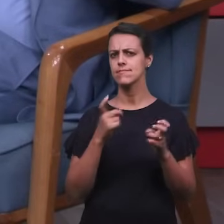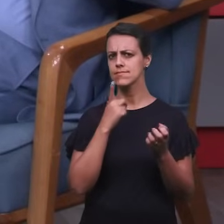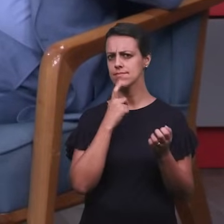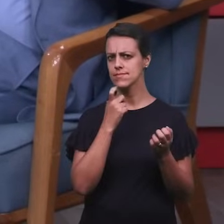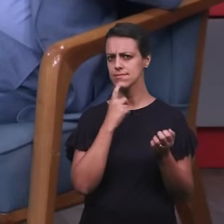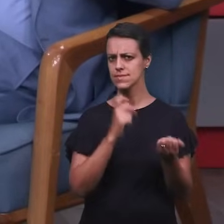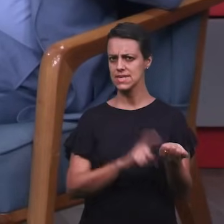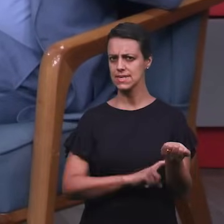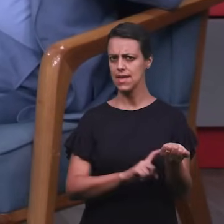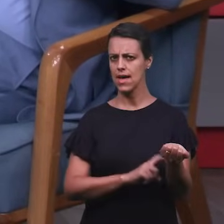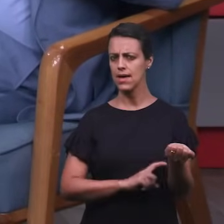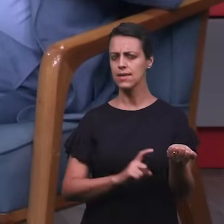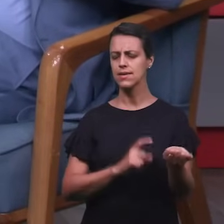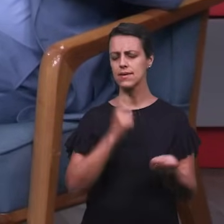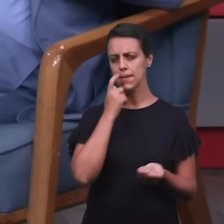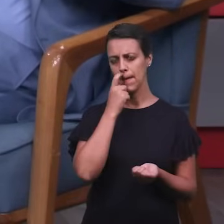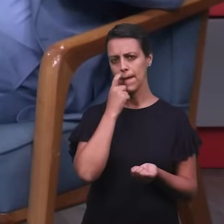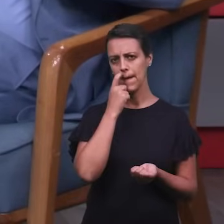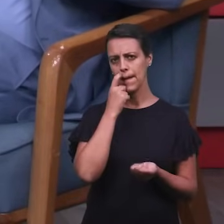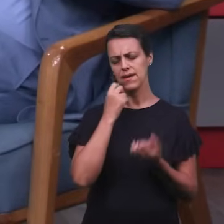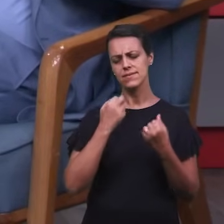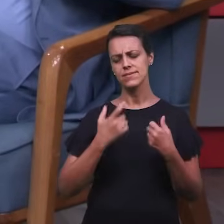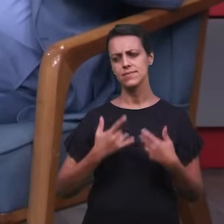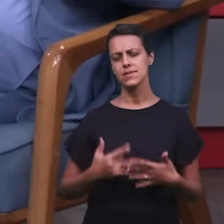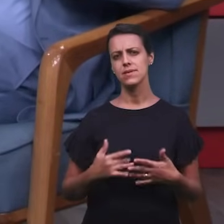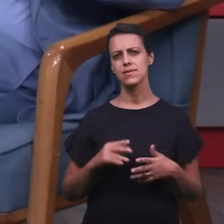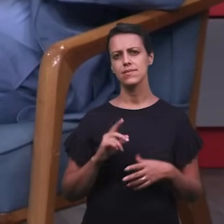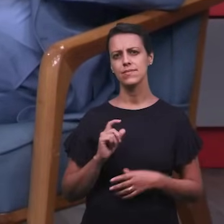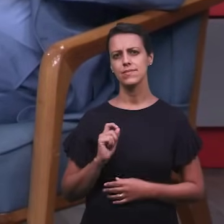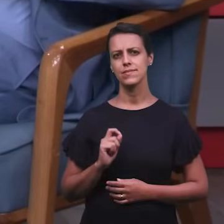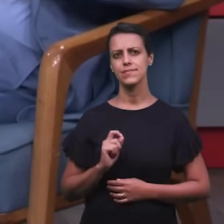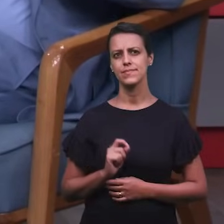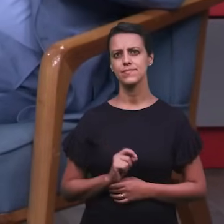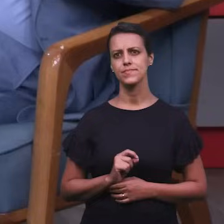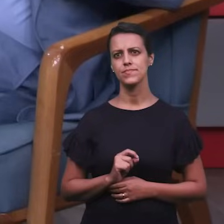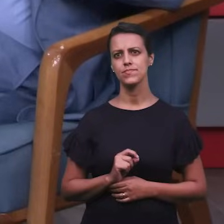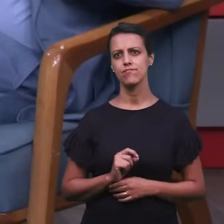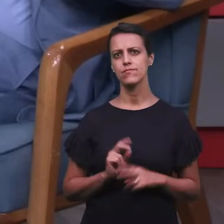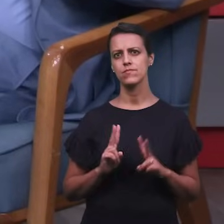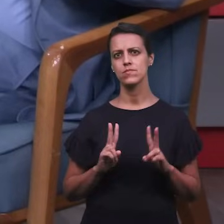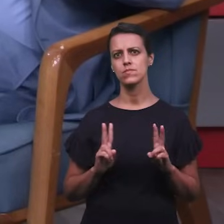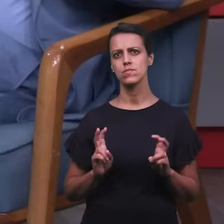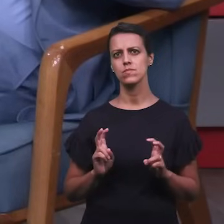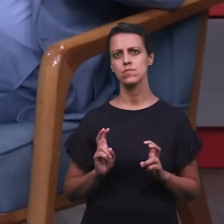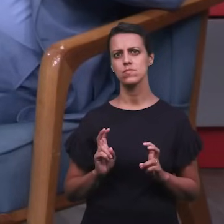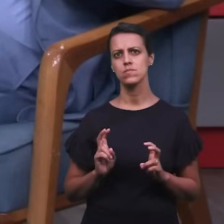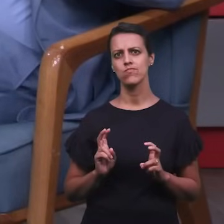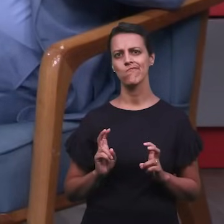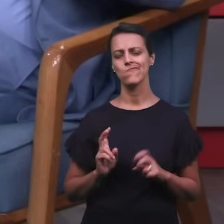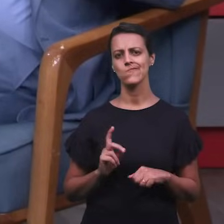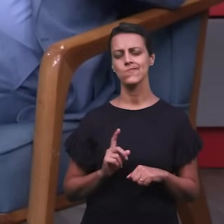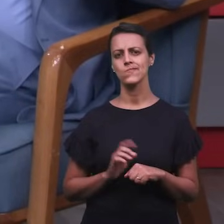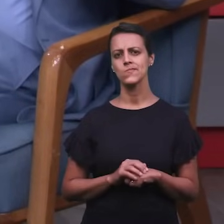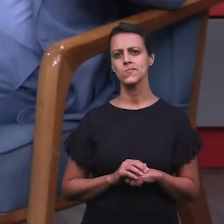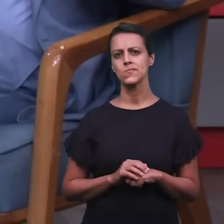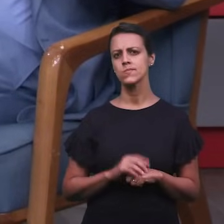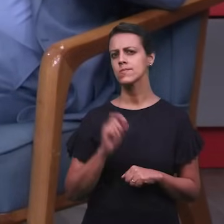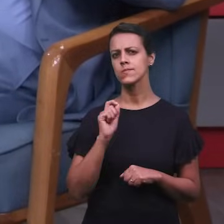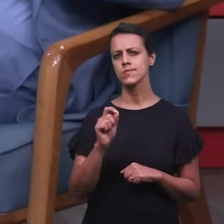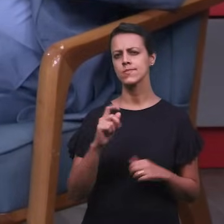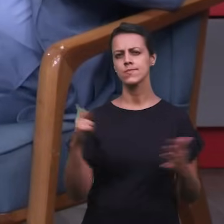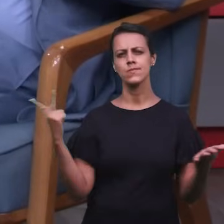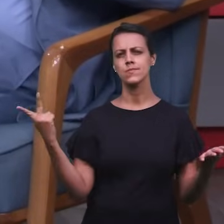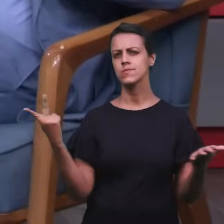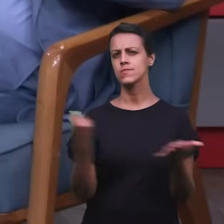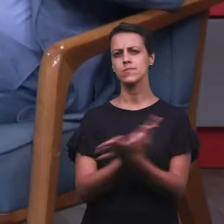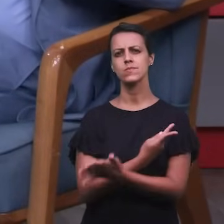sangue, nós vamos falar sobre o episódio que está marcado